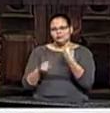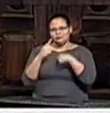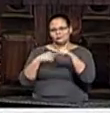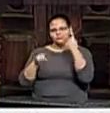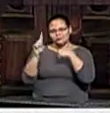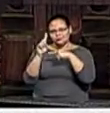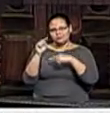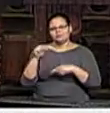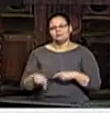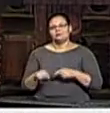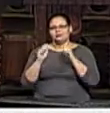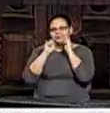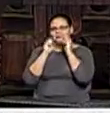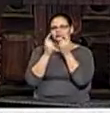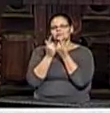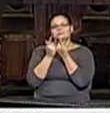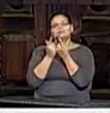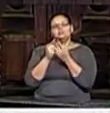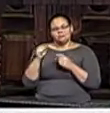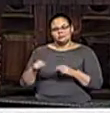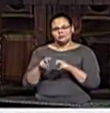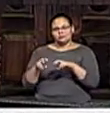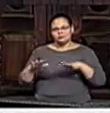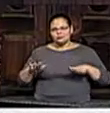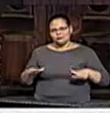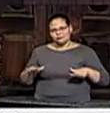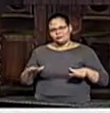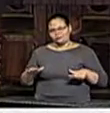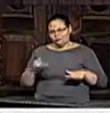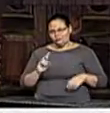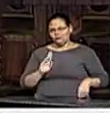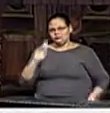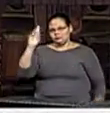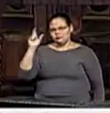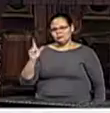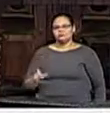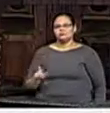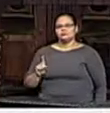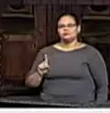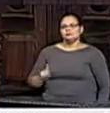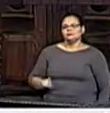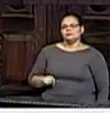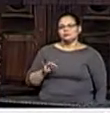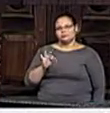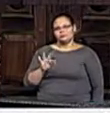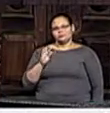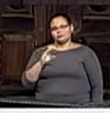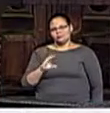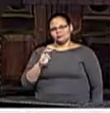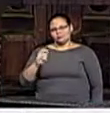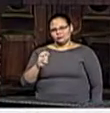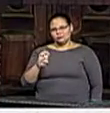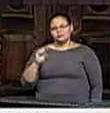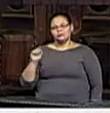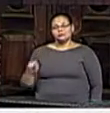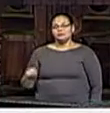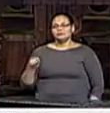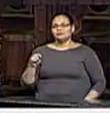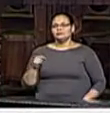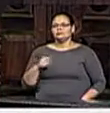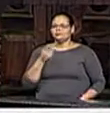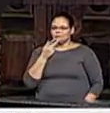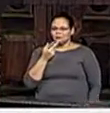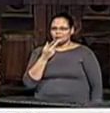casa, nesse plenário, o representante do Tribunal de Contas do Estado fala